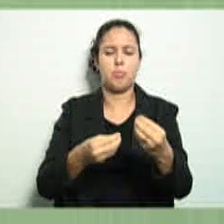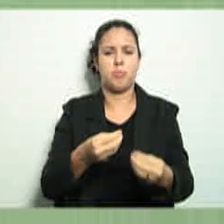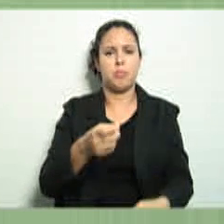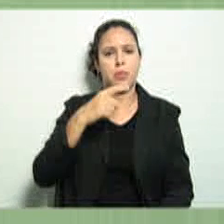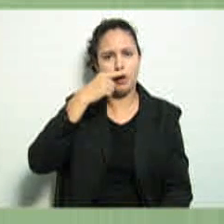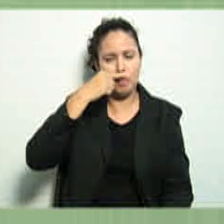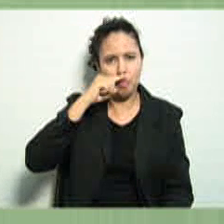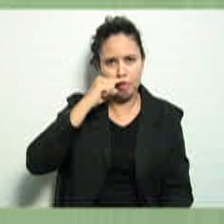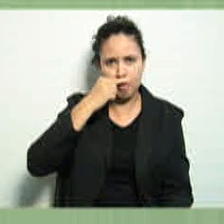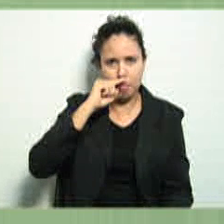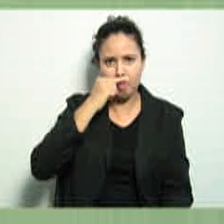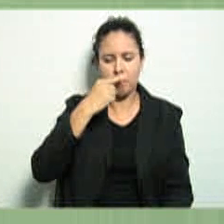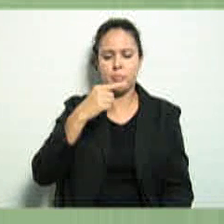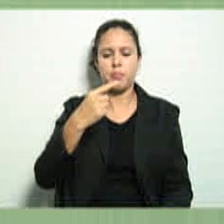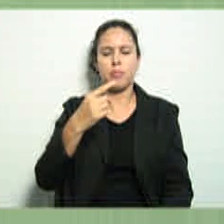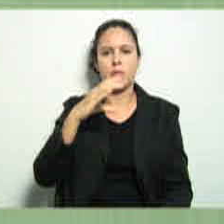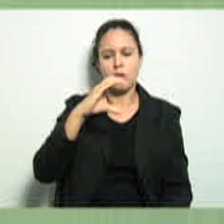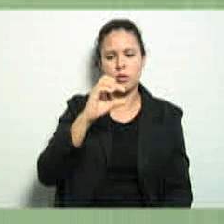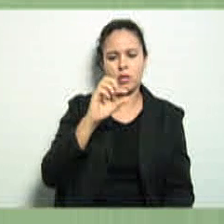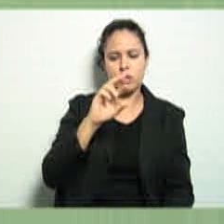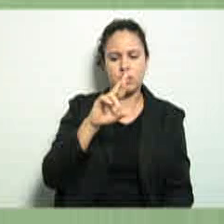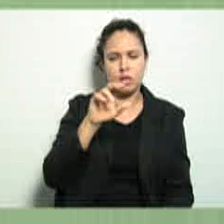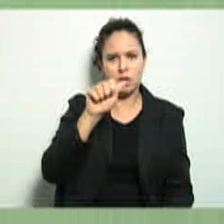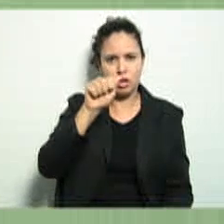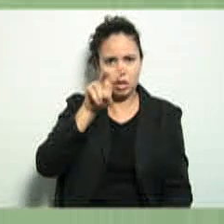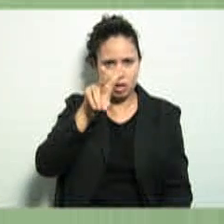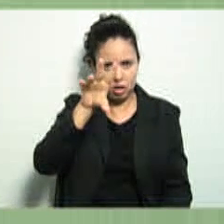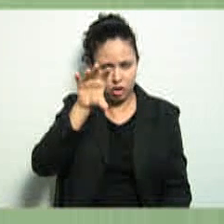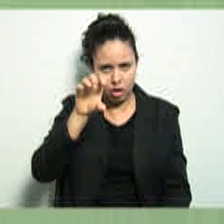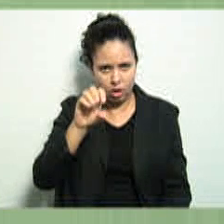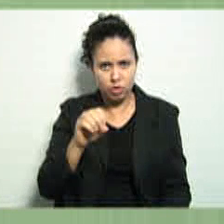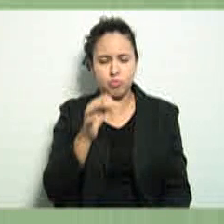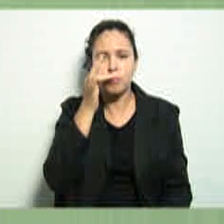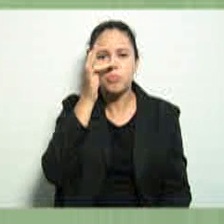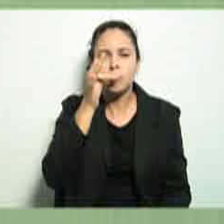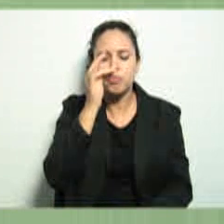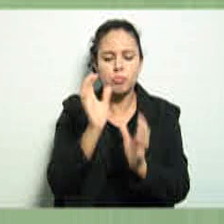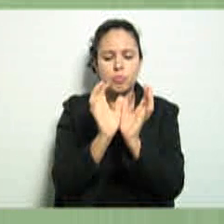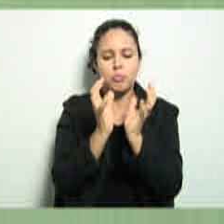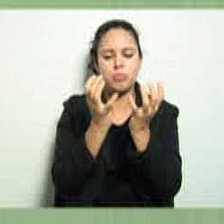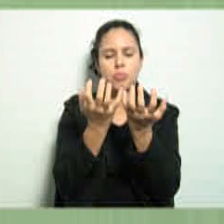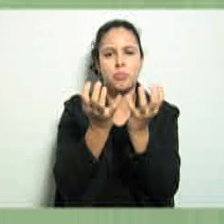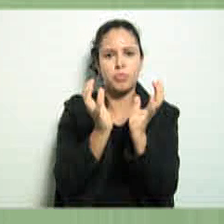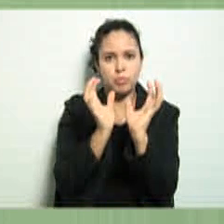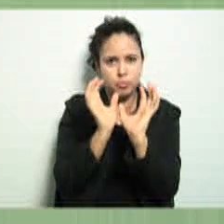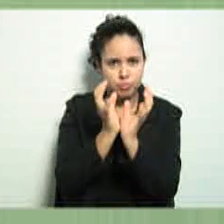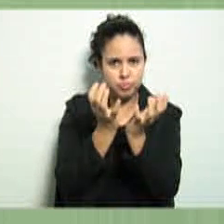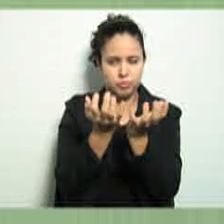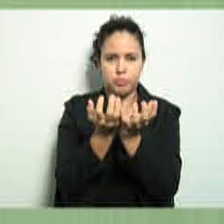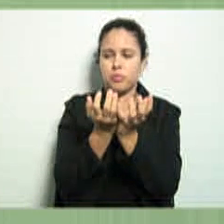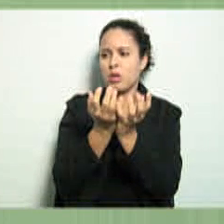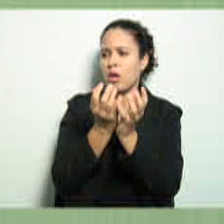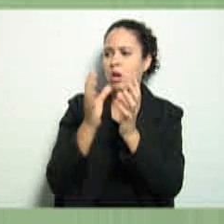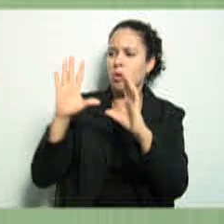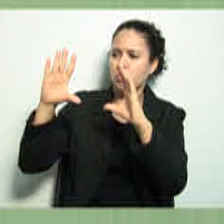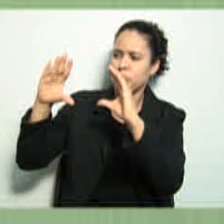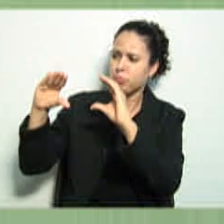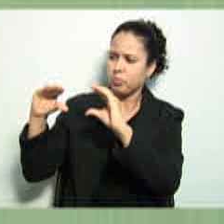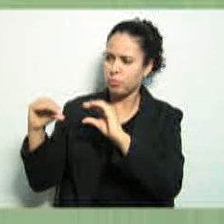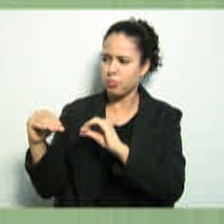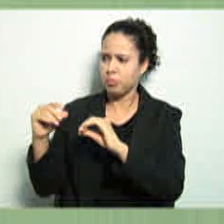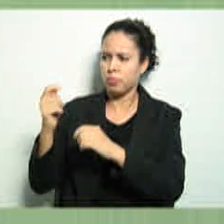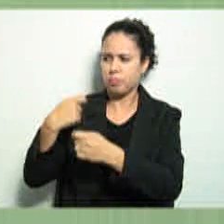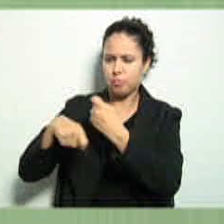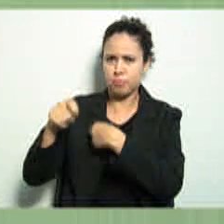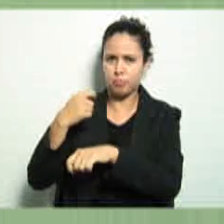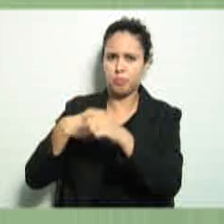anteriormente, normalmente essas imigrações se dão por questões econômicas, na busca por melhores condições de vida, melhores